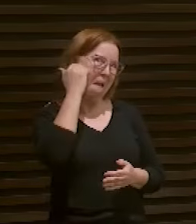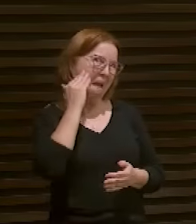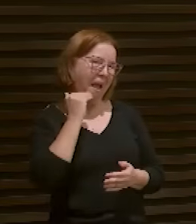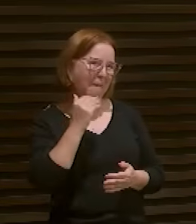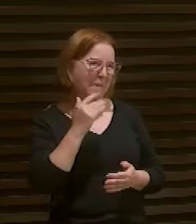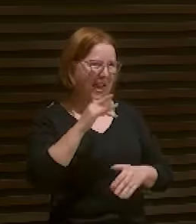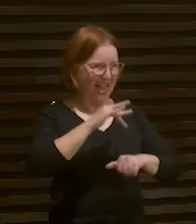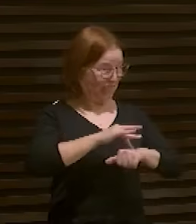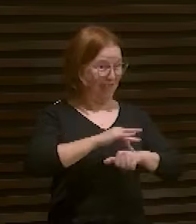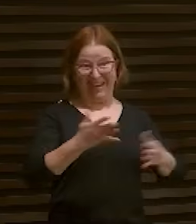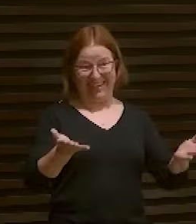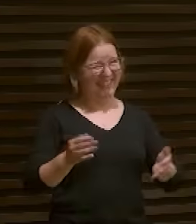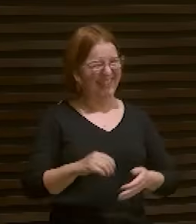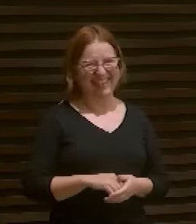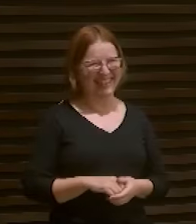o reboco, para ver.